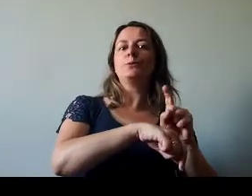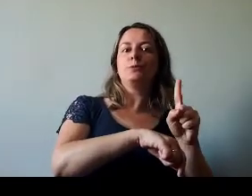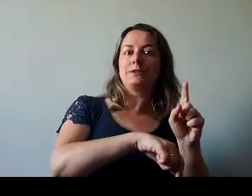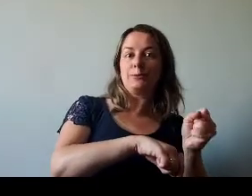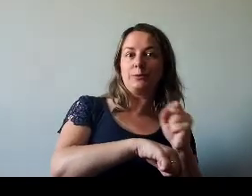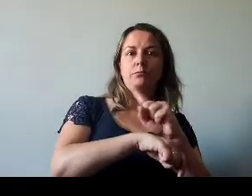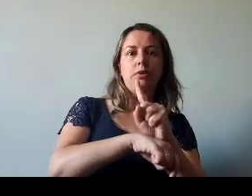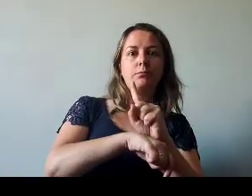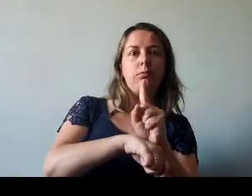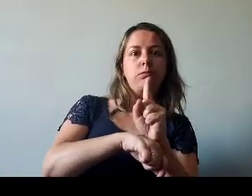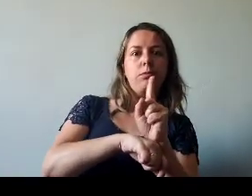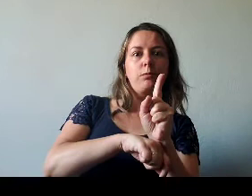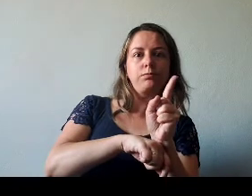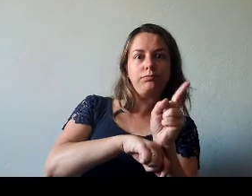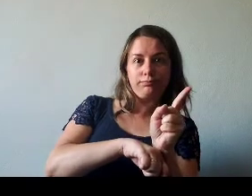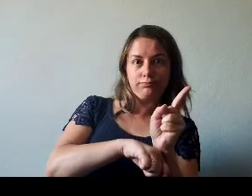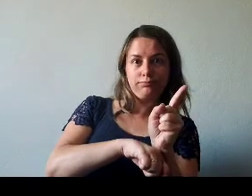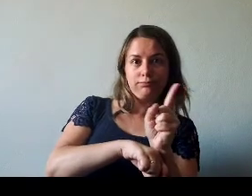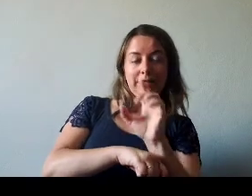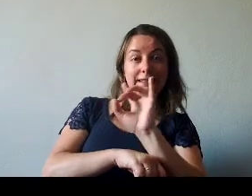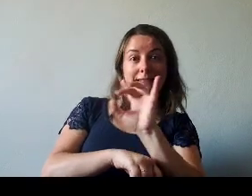a cada segundo,